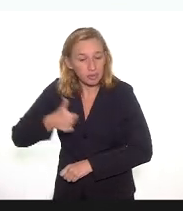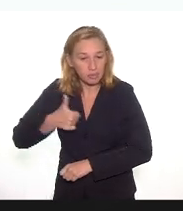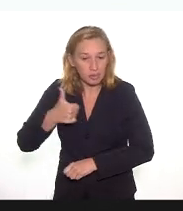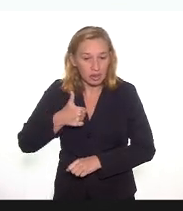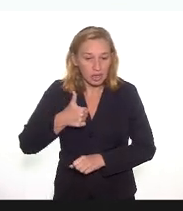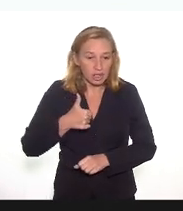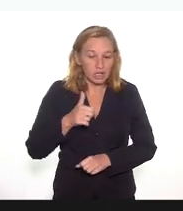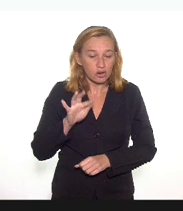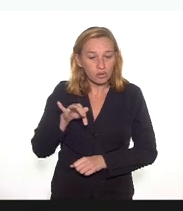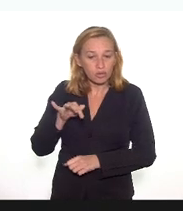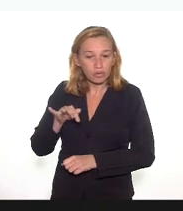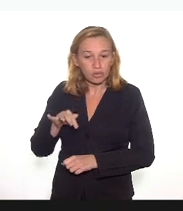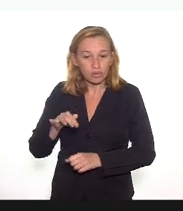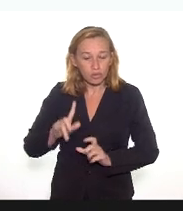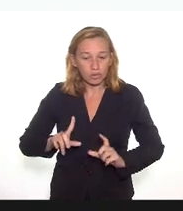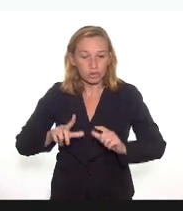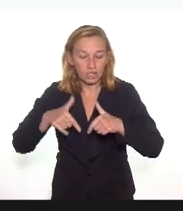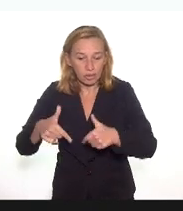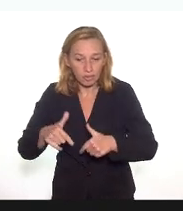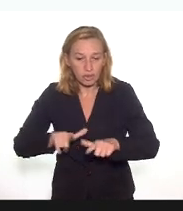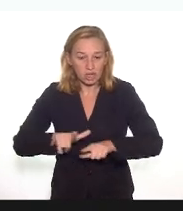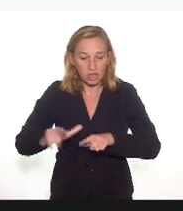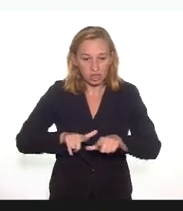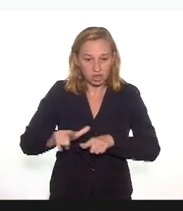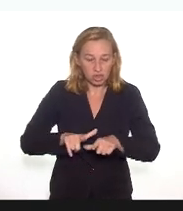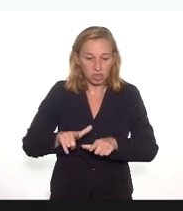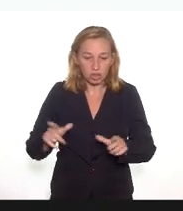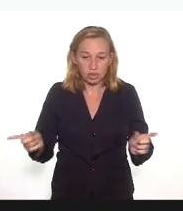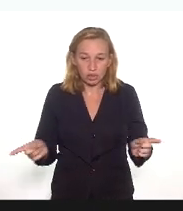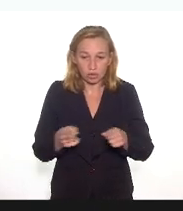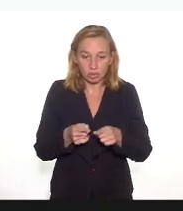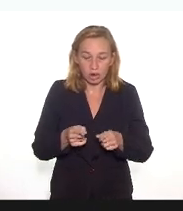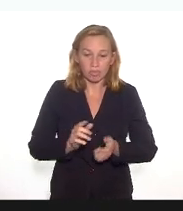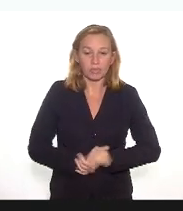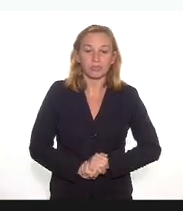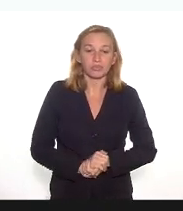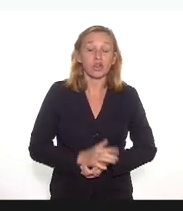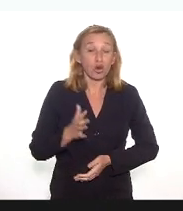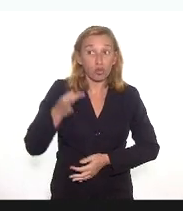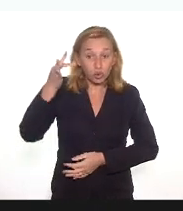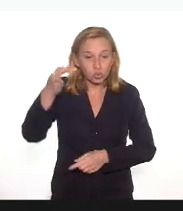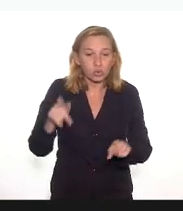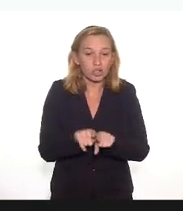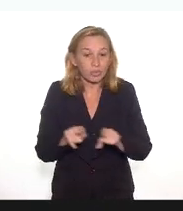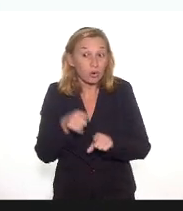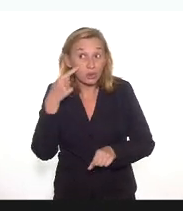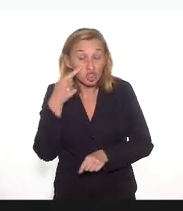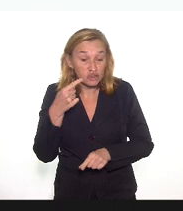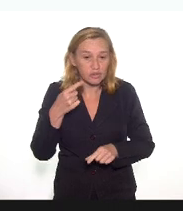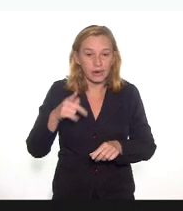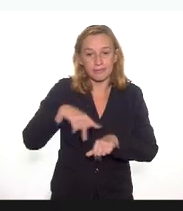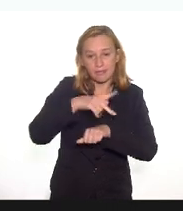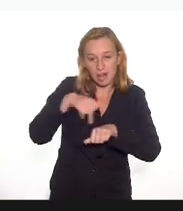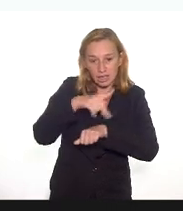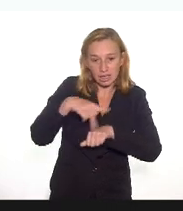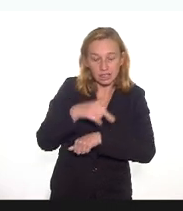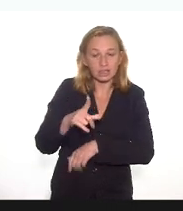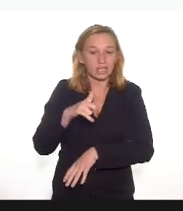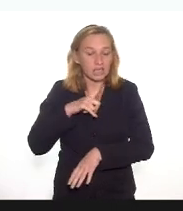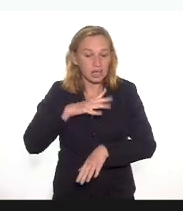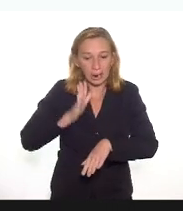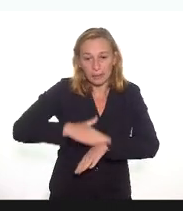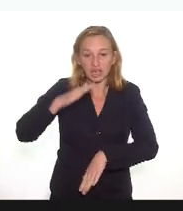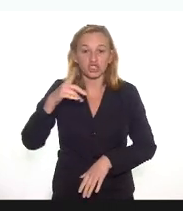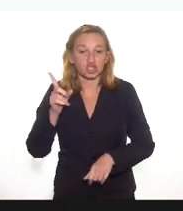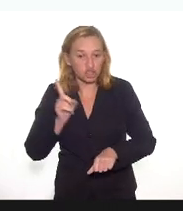garantir essa estabilidade no curto prazo e também para o futuro, né? Como a gente vê aí em países que têm há mais